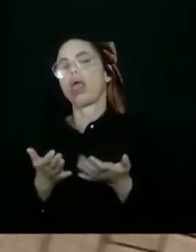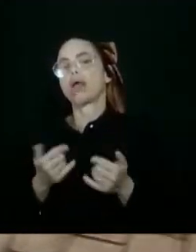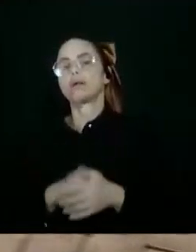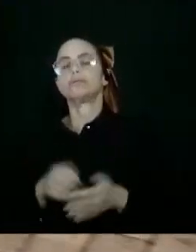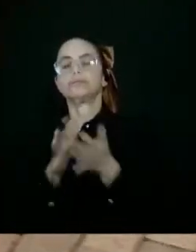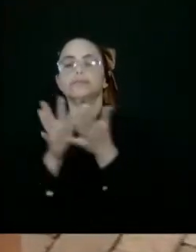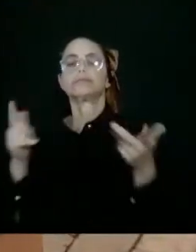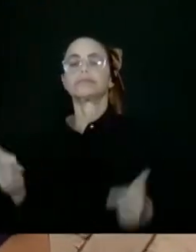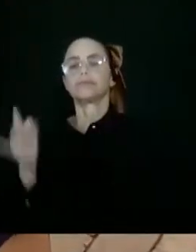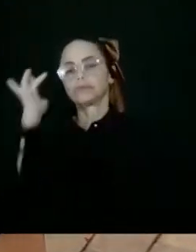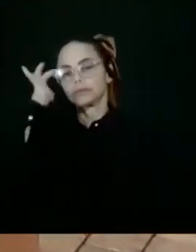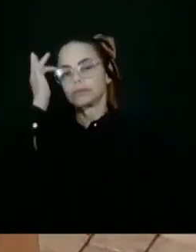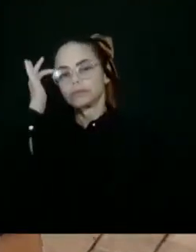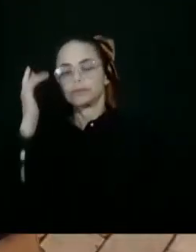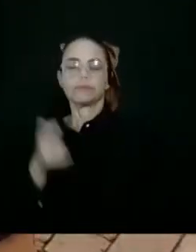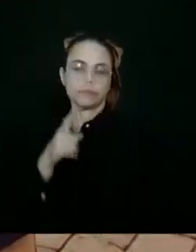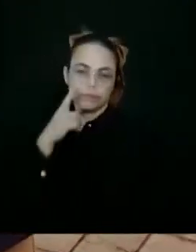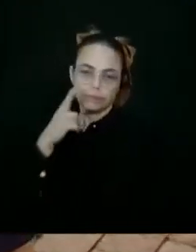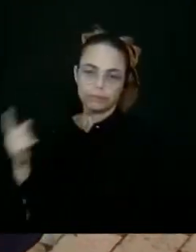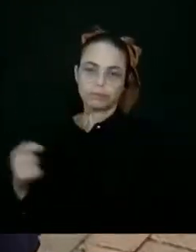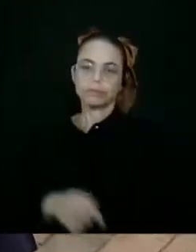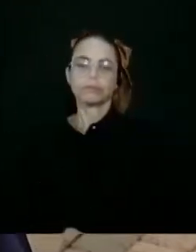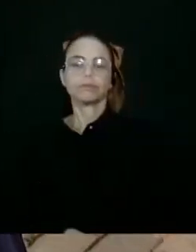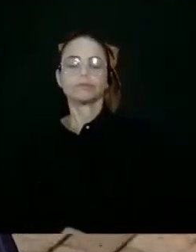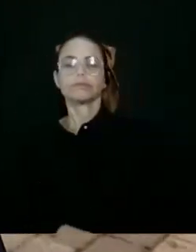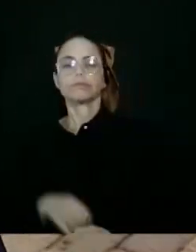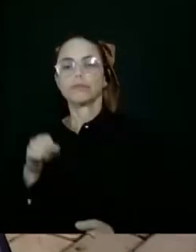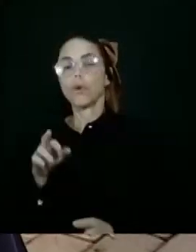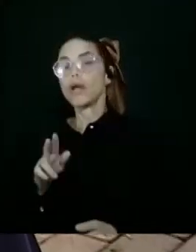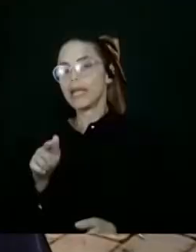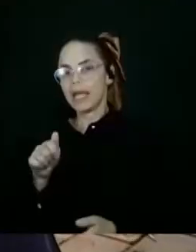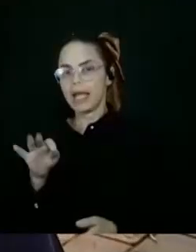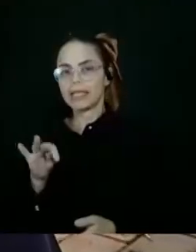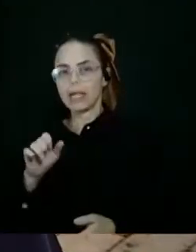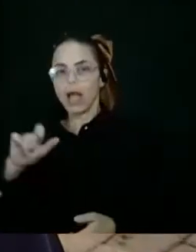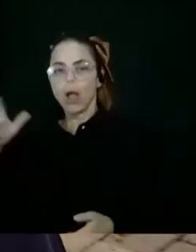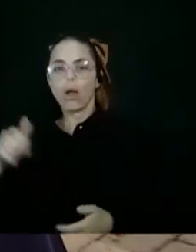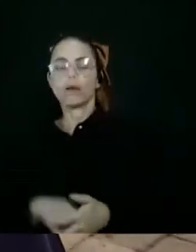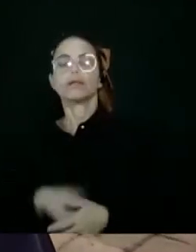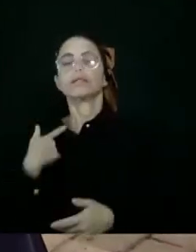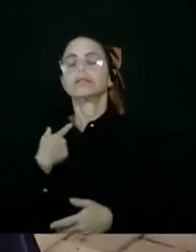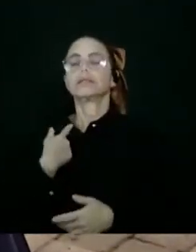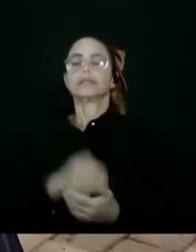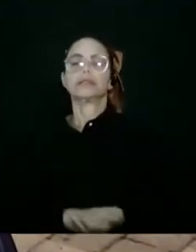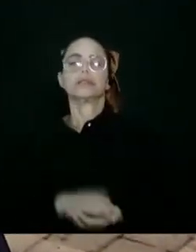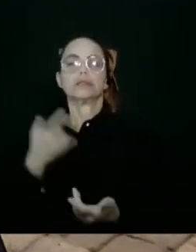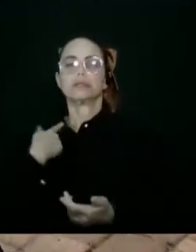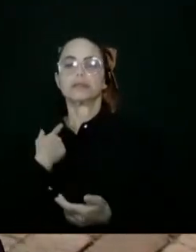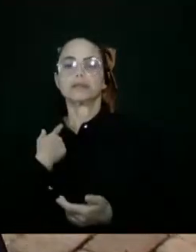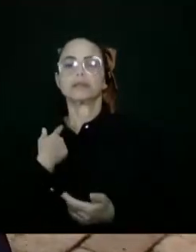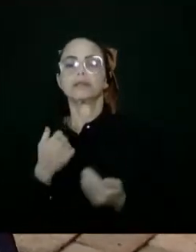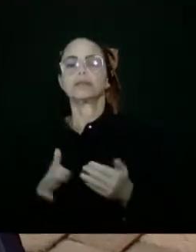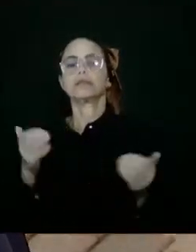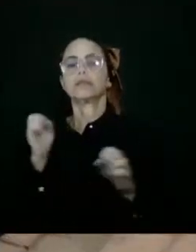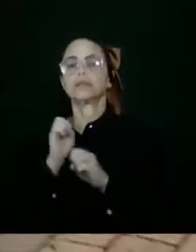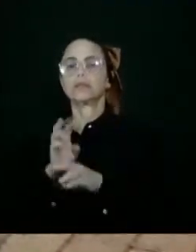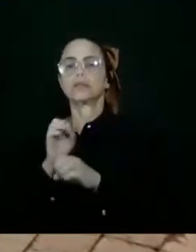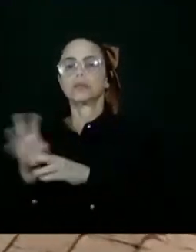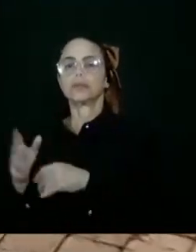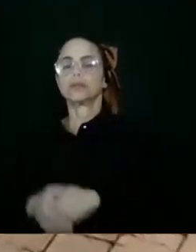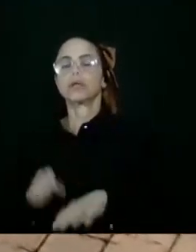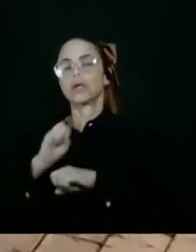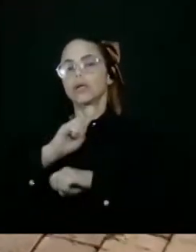Tá perfeito. A senhora que frequentava bastante aqui vai fazer diferença no dia a dia da senhora, nas aulas que a senhora aplica?